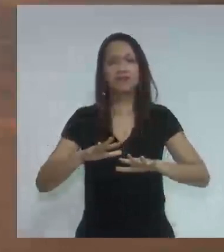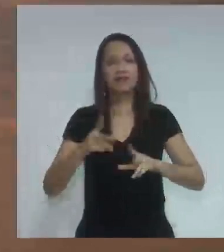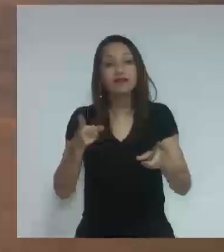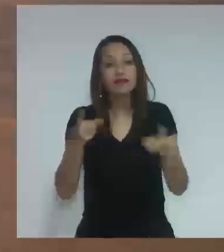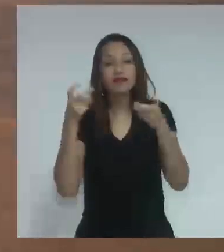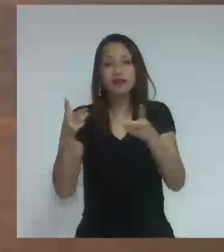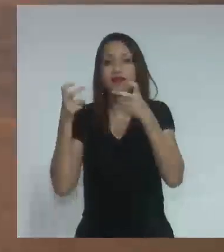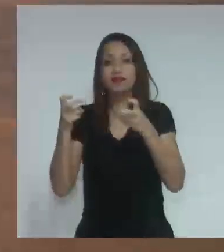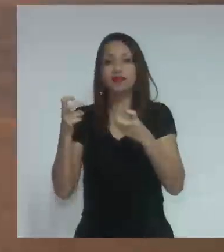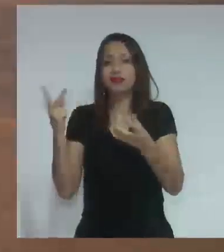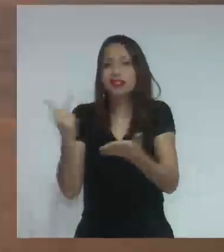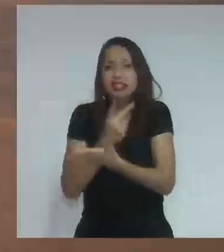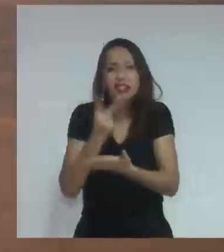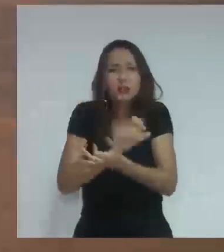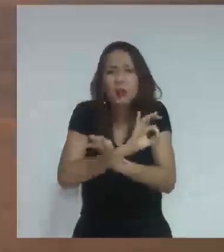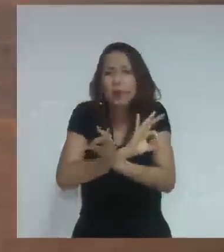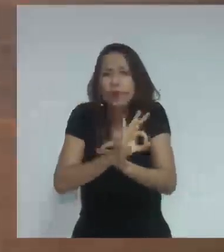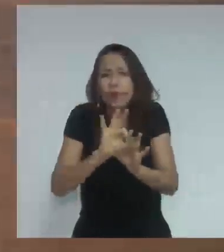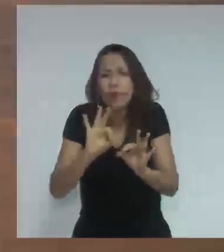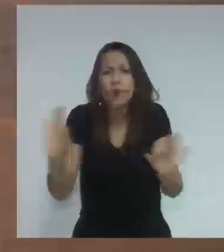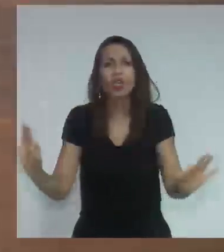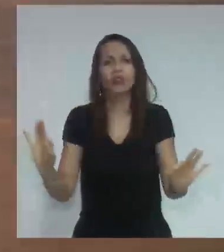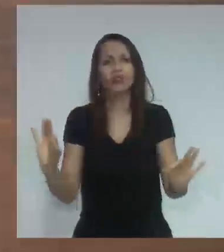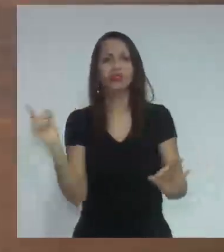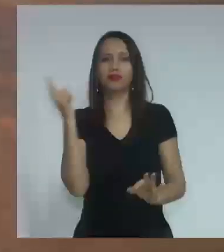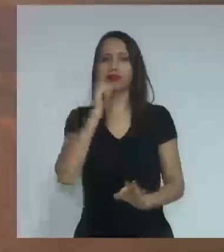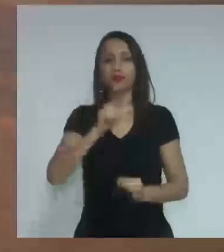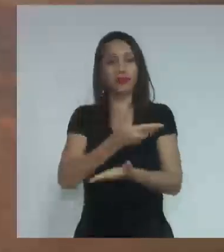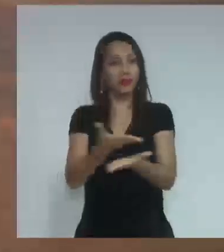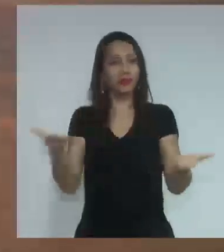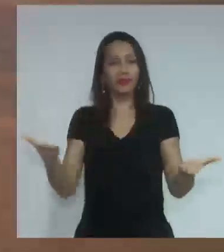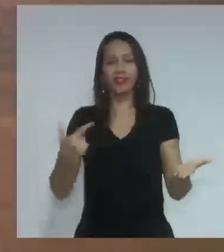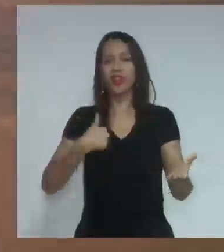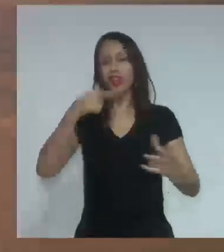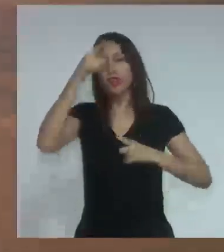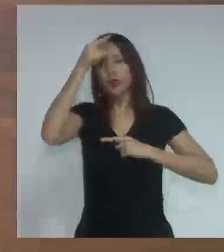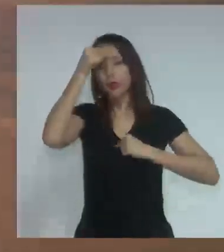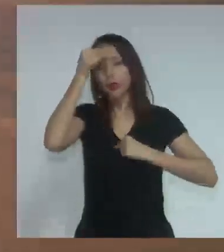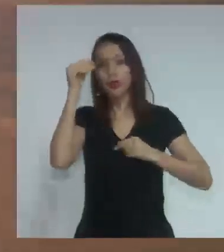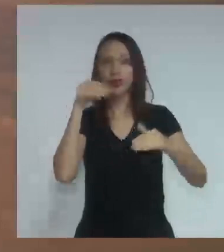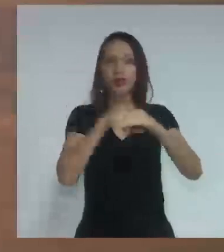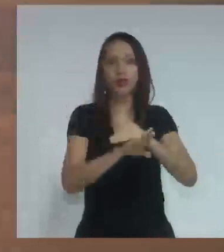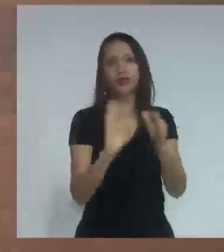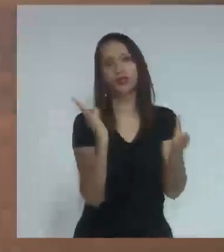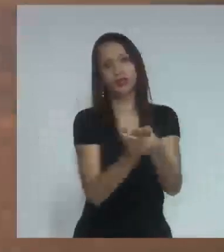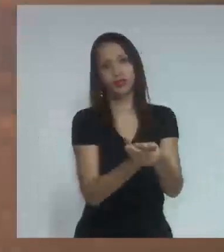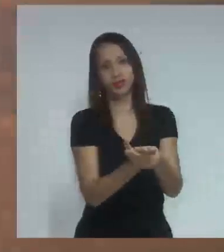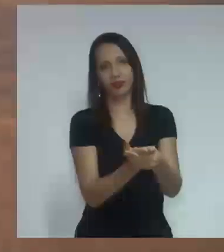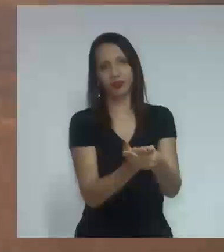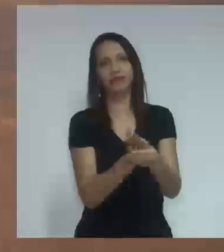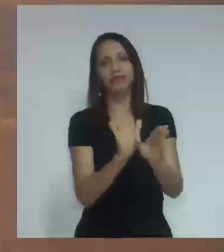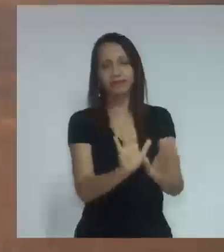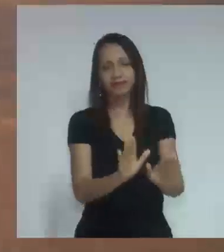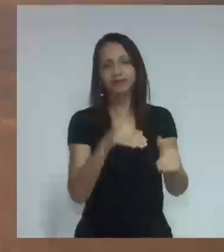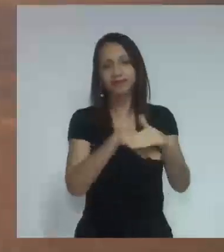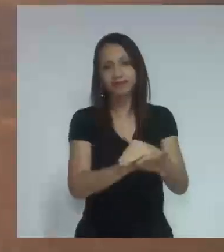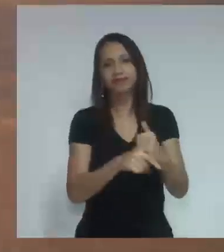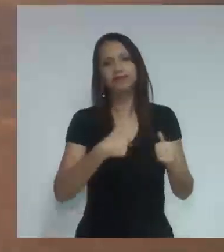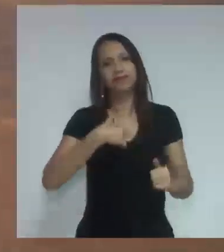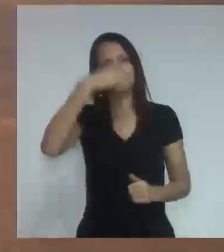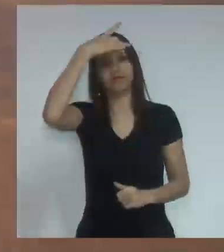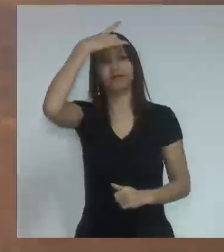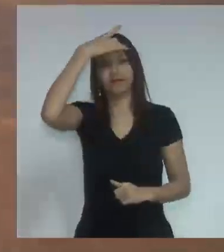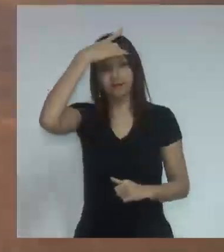de superfaturamento. Posso garantir a vocês que não sinto aliviado com o arquivamento, porque eu tenho consciência